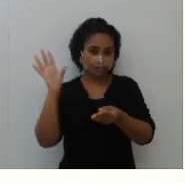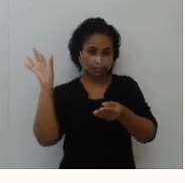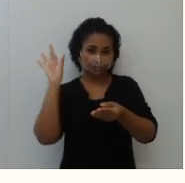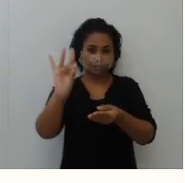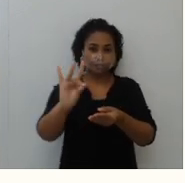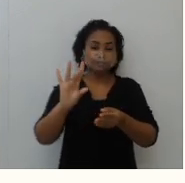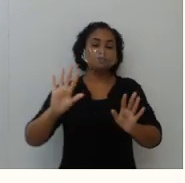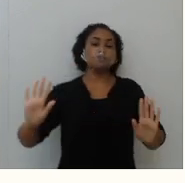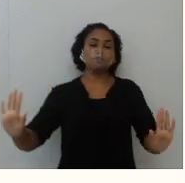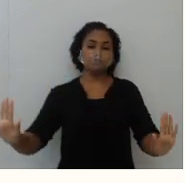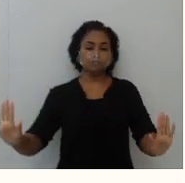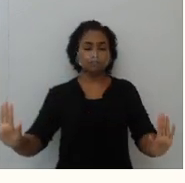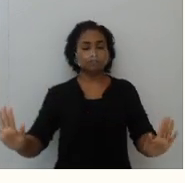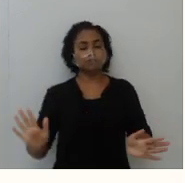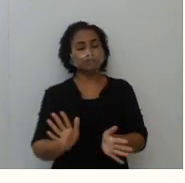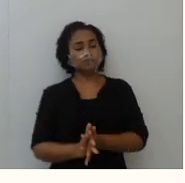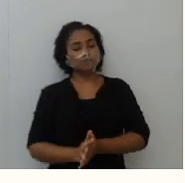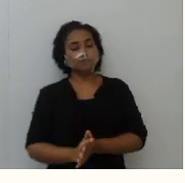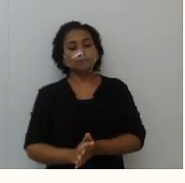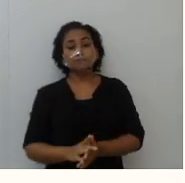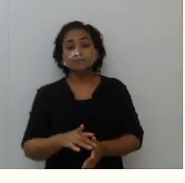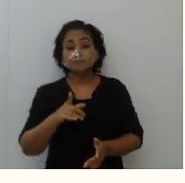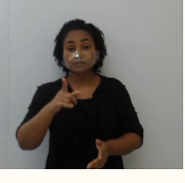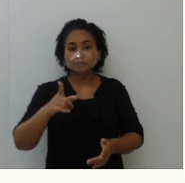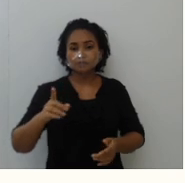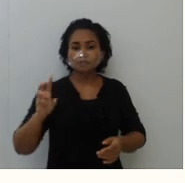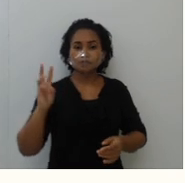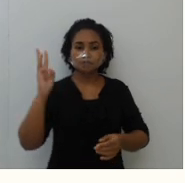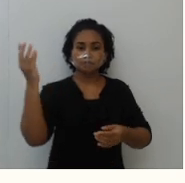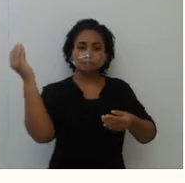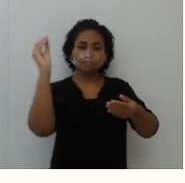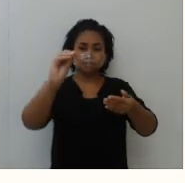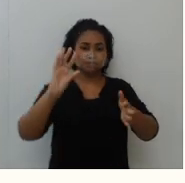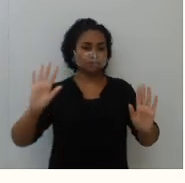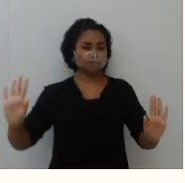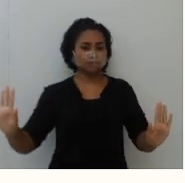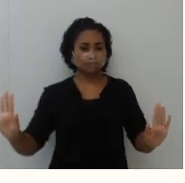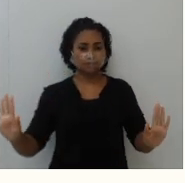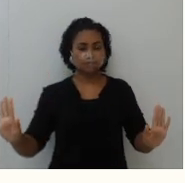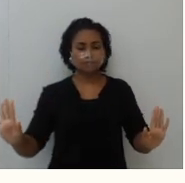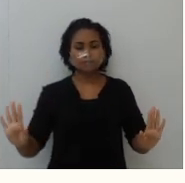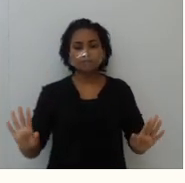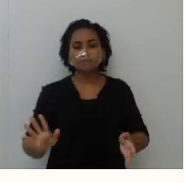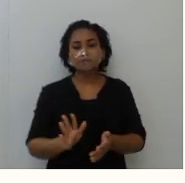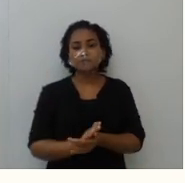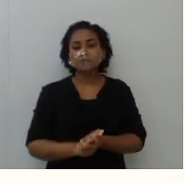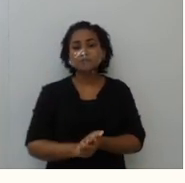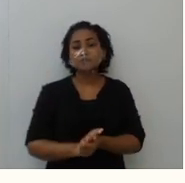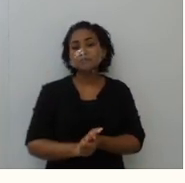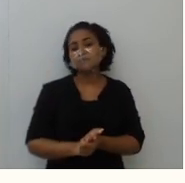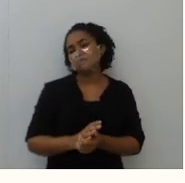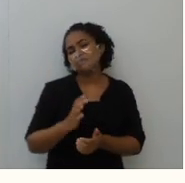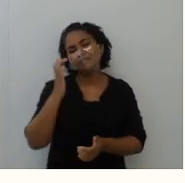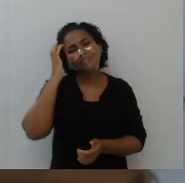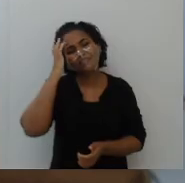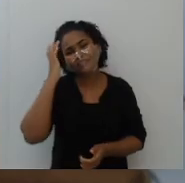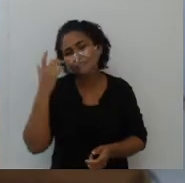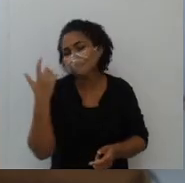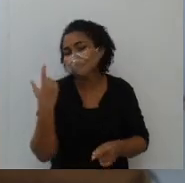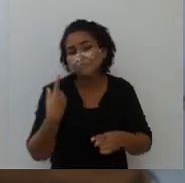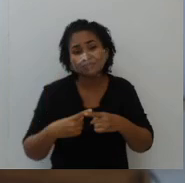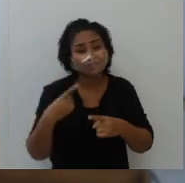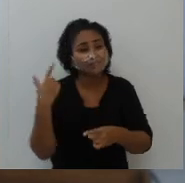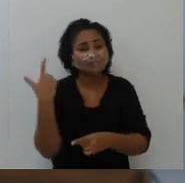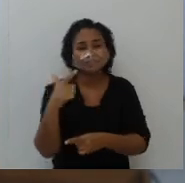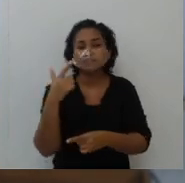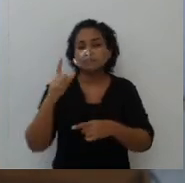copiar, colar. Então, vocês vão pegar o verbo work e colar lá. Puf! O verbo em inglês é fácil porque ele não tem